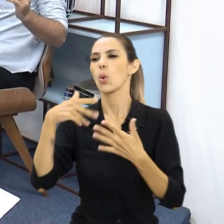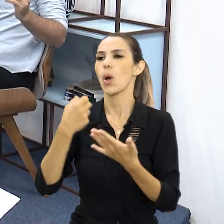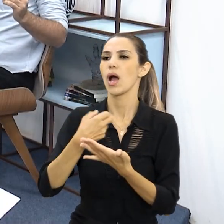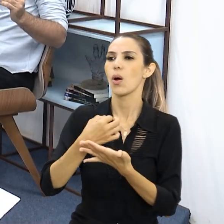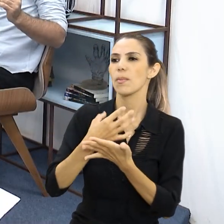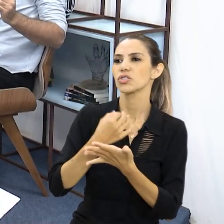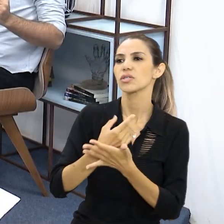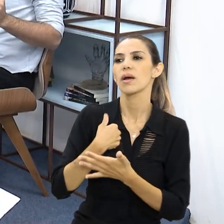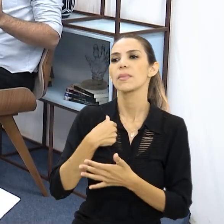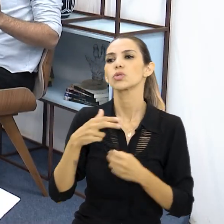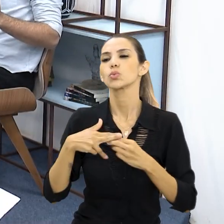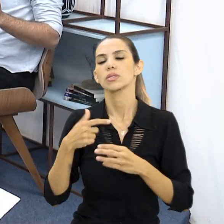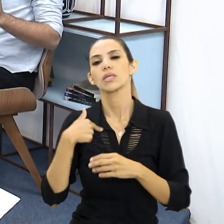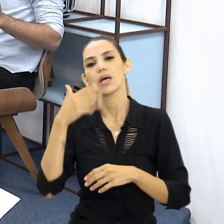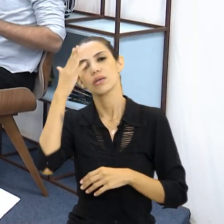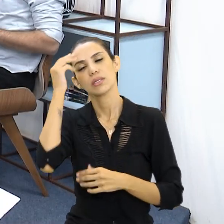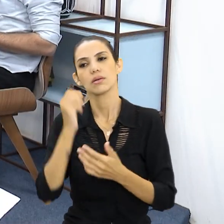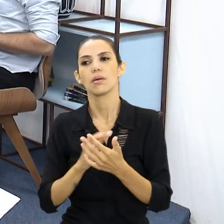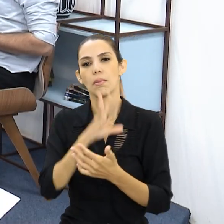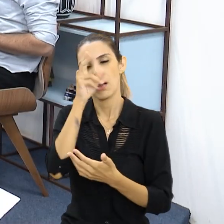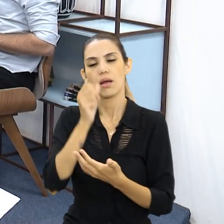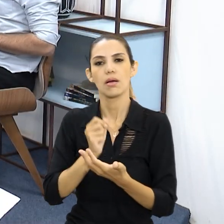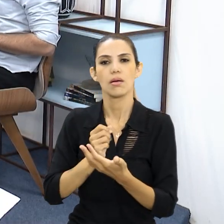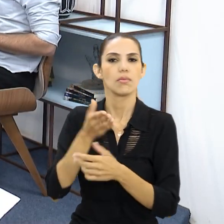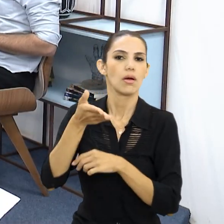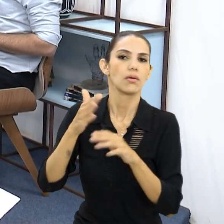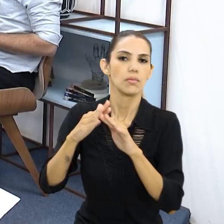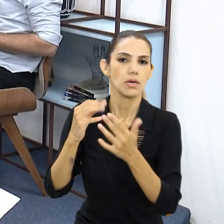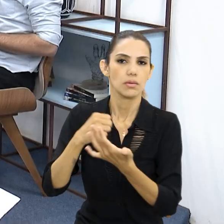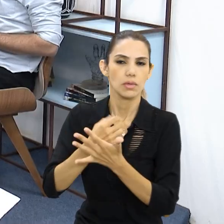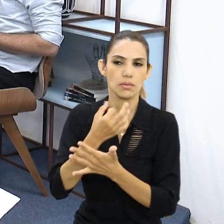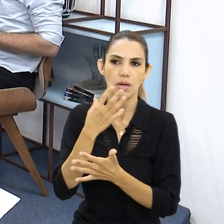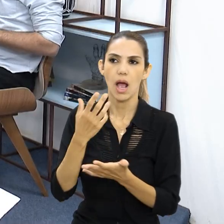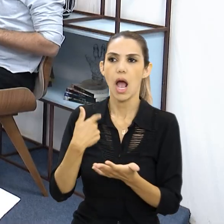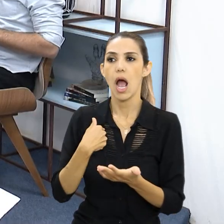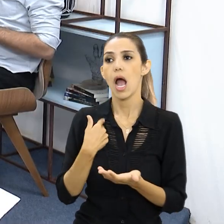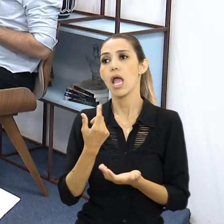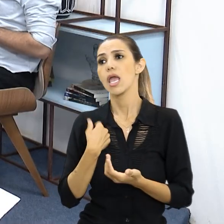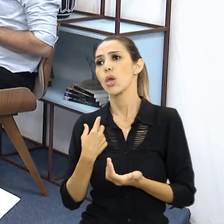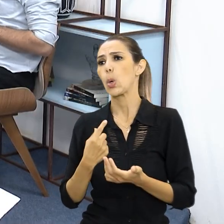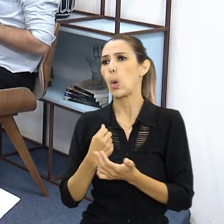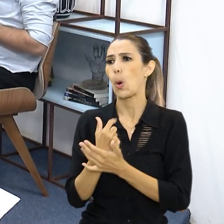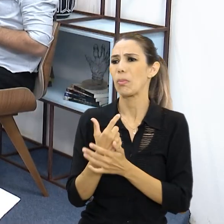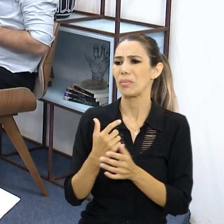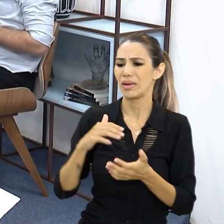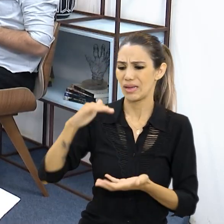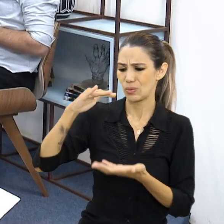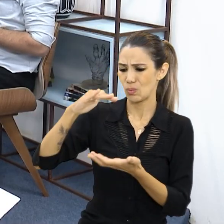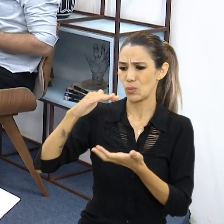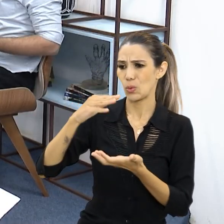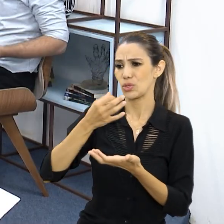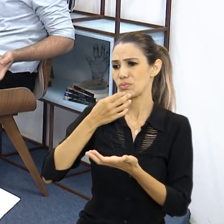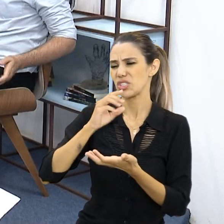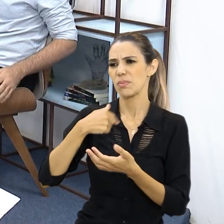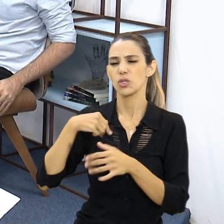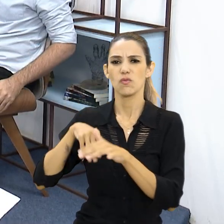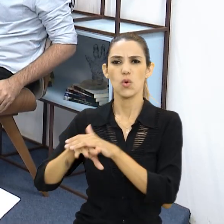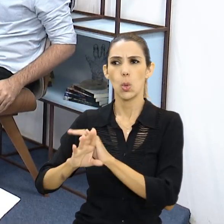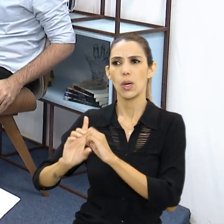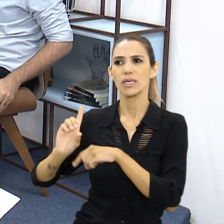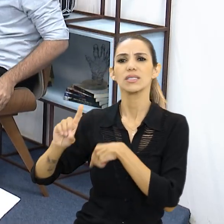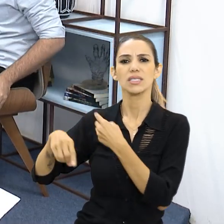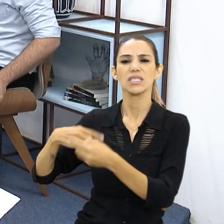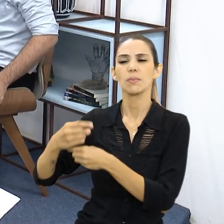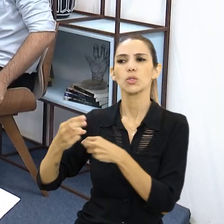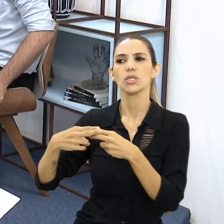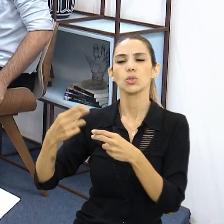do medicamento estocado, comprei um medicamento, uma grande quantidade, não usei tudo, vou deixar aqui para uma próxima vez. Às vezes, quando vai